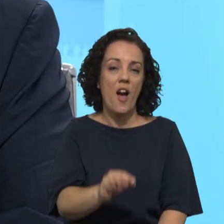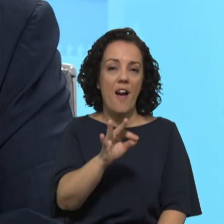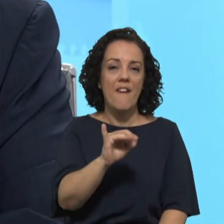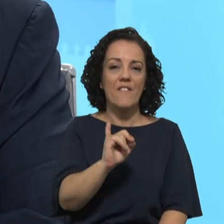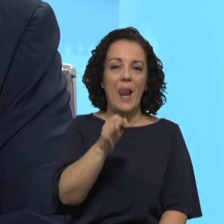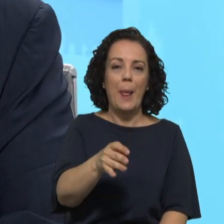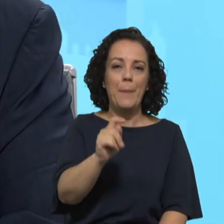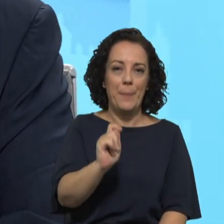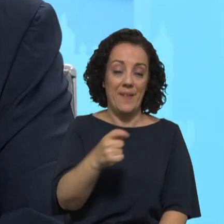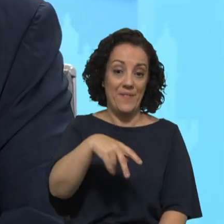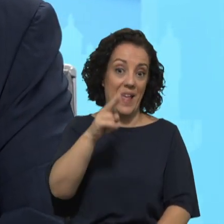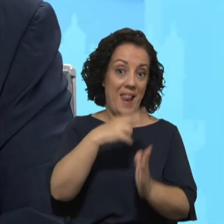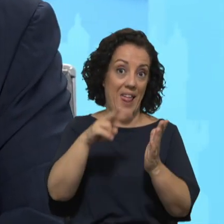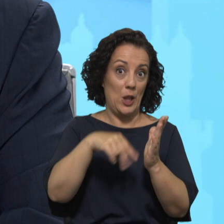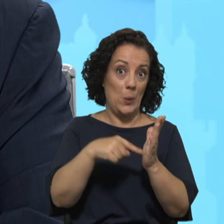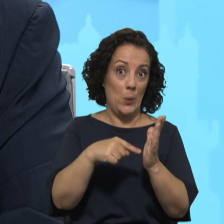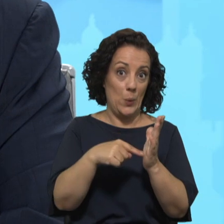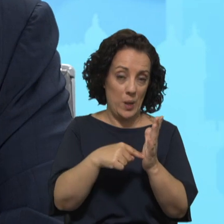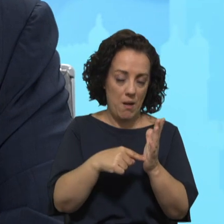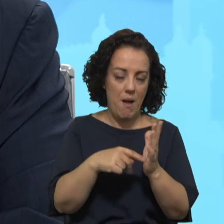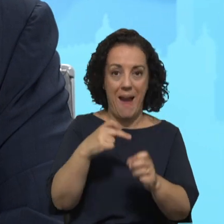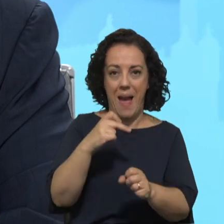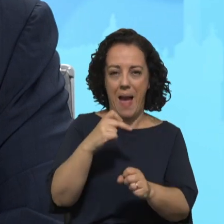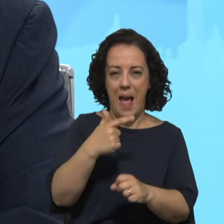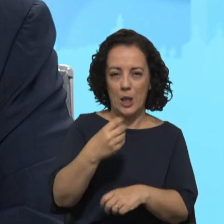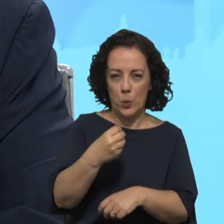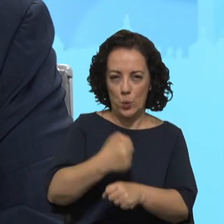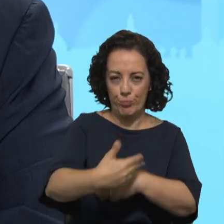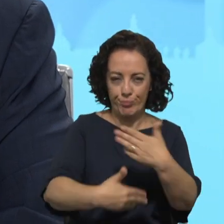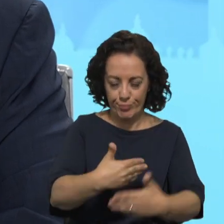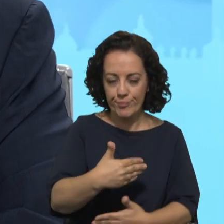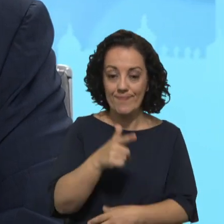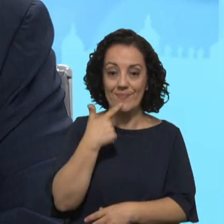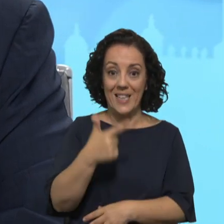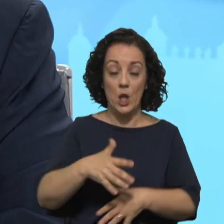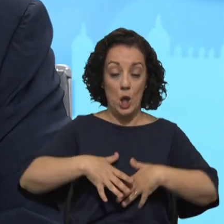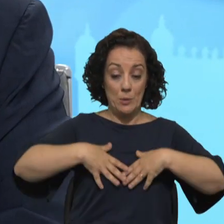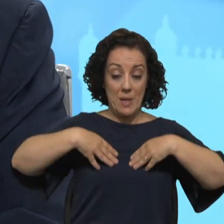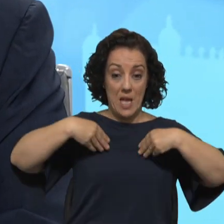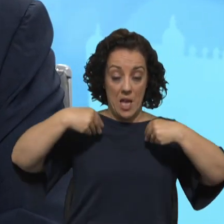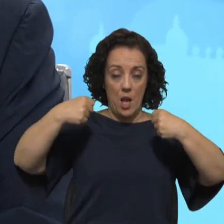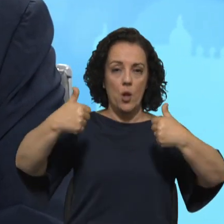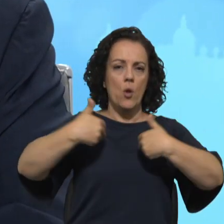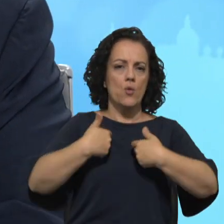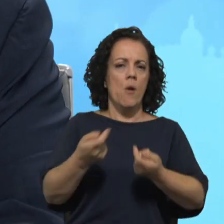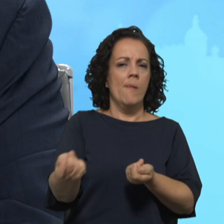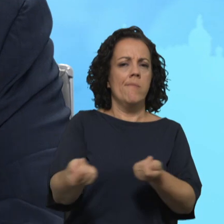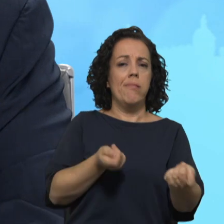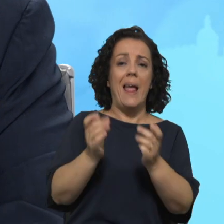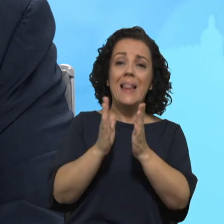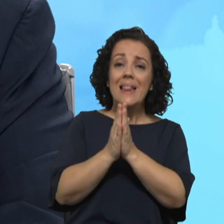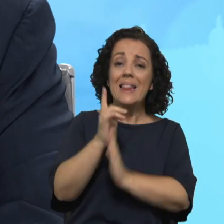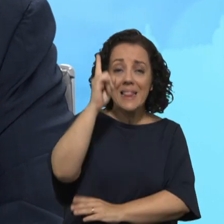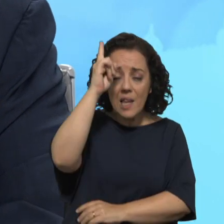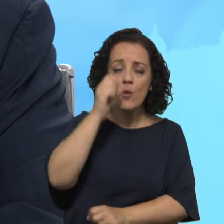dos Atos que vamos escutar, que o Espírito conduz a Igreja. É Deus quem conduz isto. E, portanto,